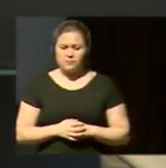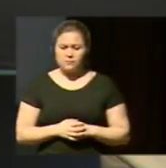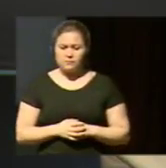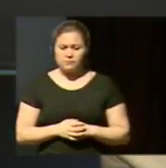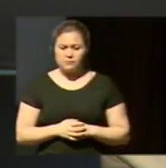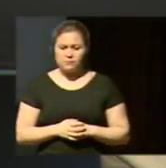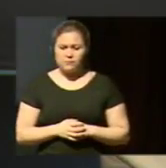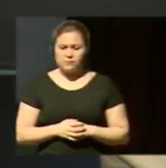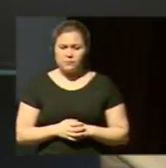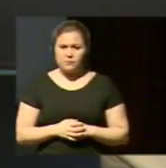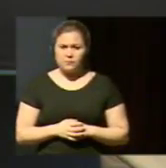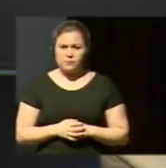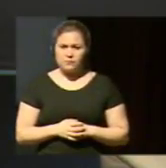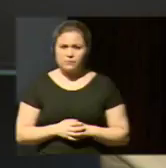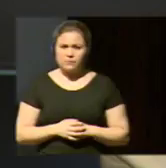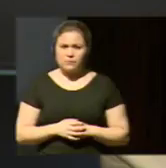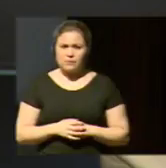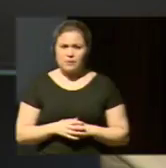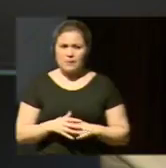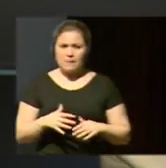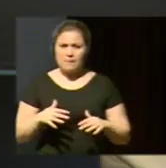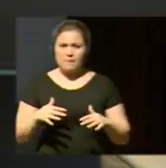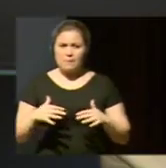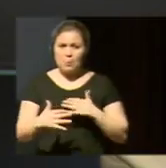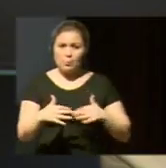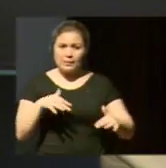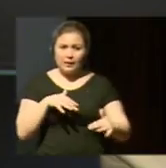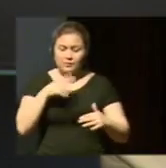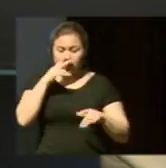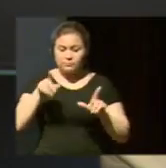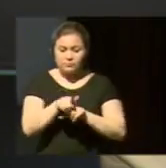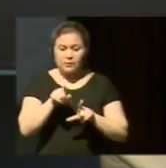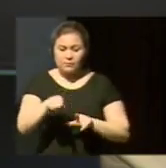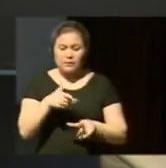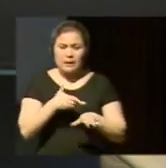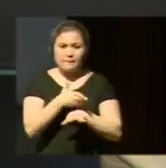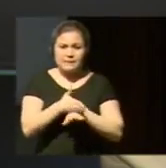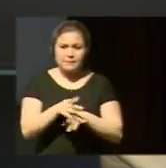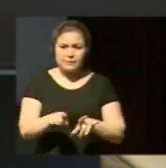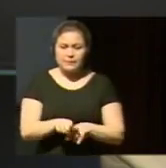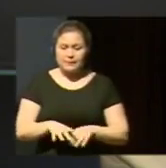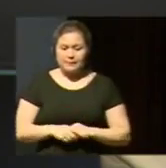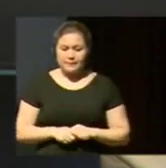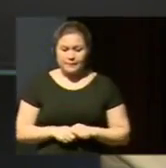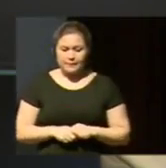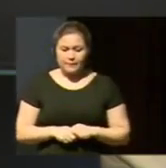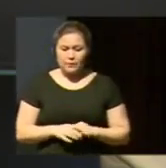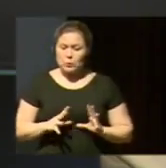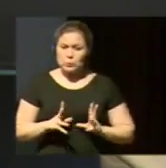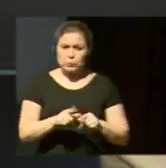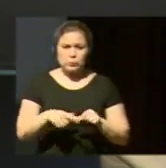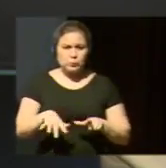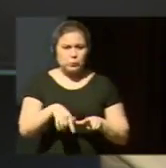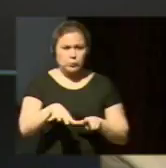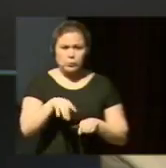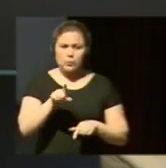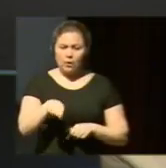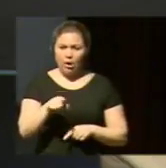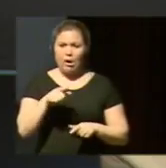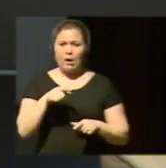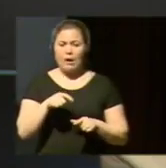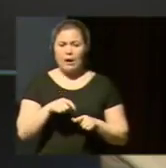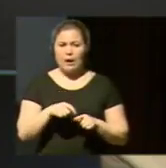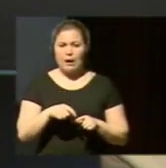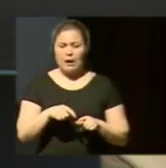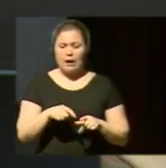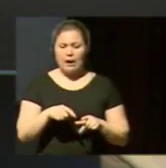na mobilidade, na formação e participação. Tudo isso são